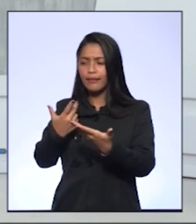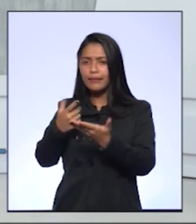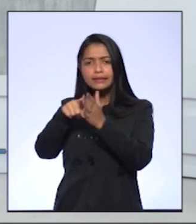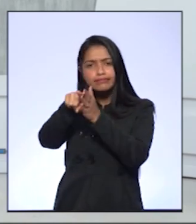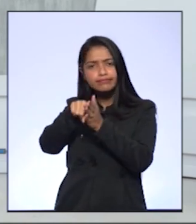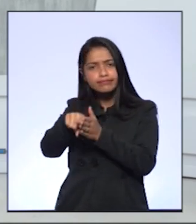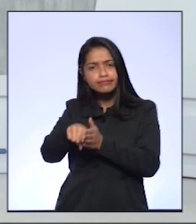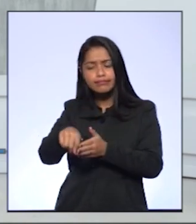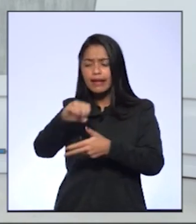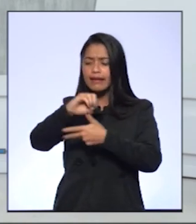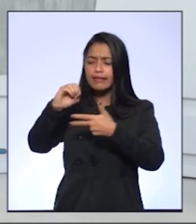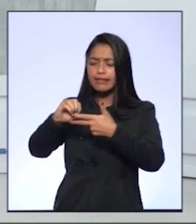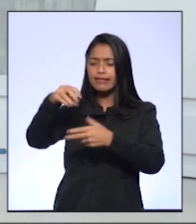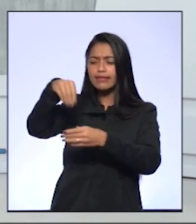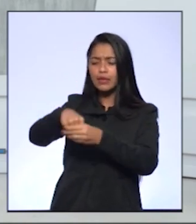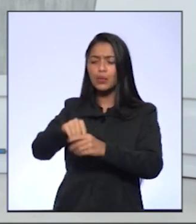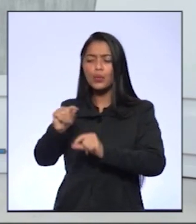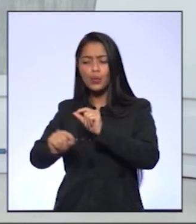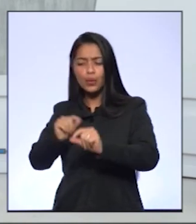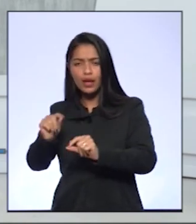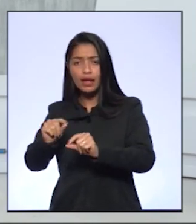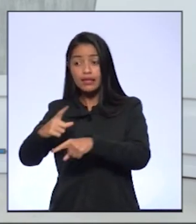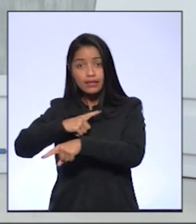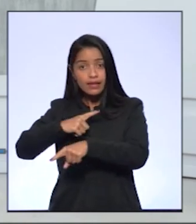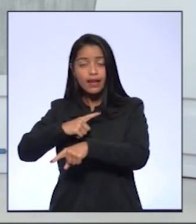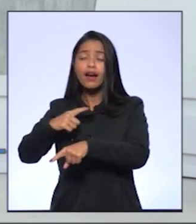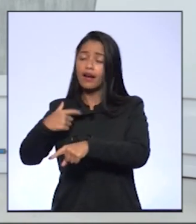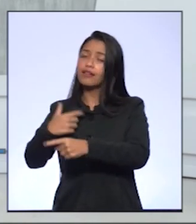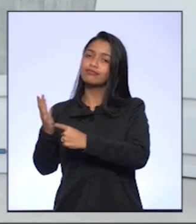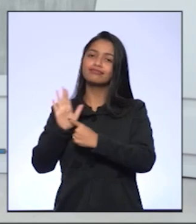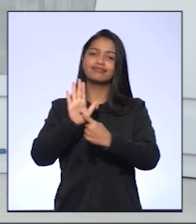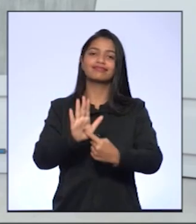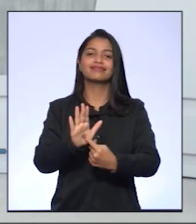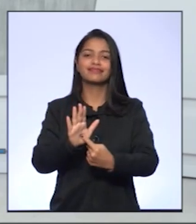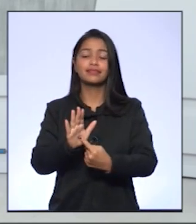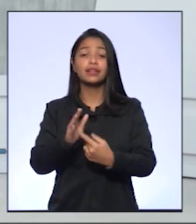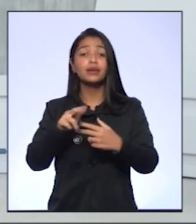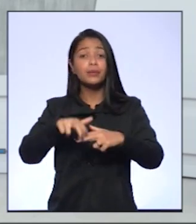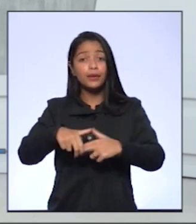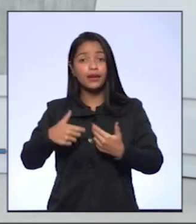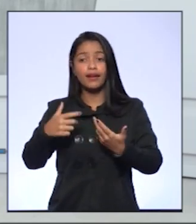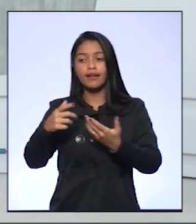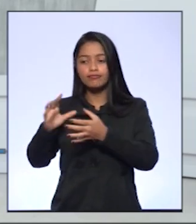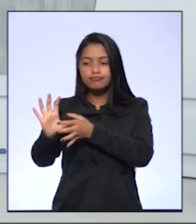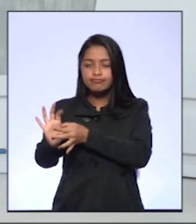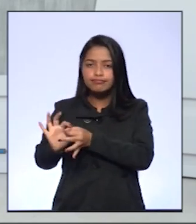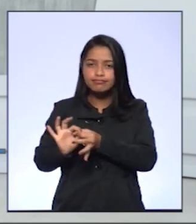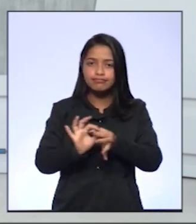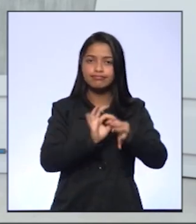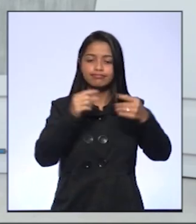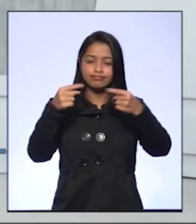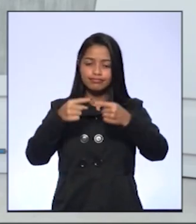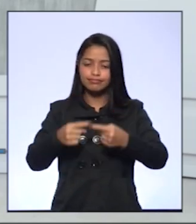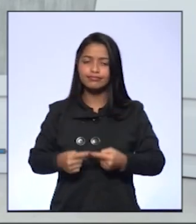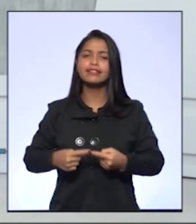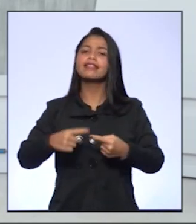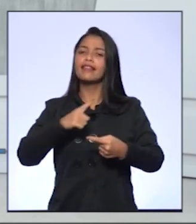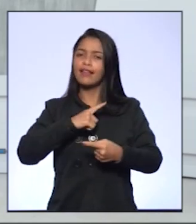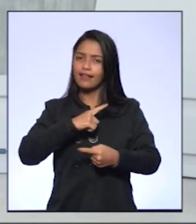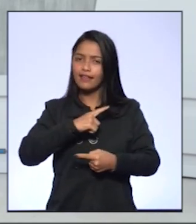cai, e eu te trago. Pra você acertar a questão do que vai cair. Porque existe uma lógica, existe uma frequência, existe um caminho que eles